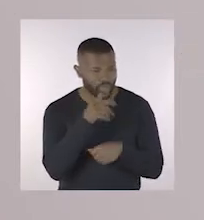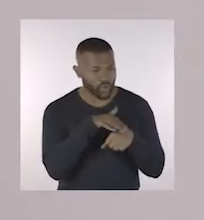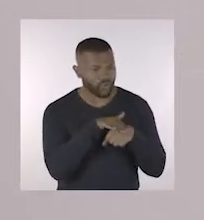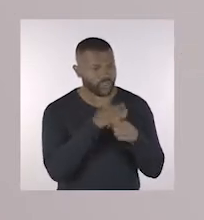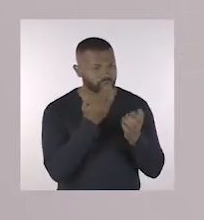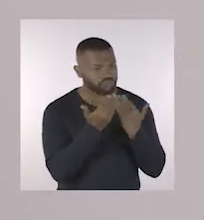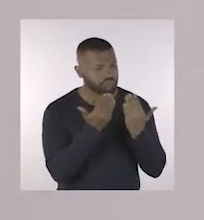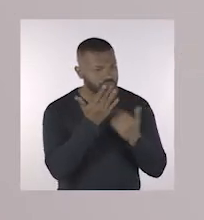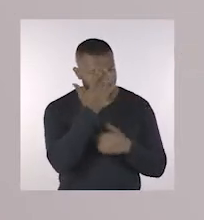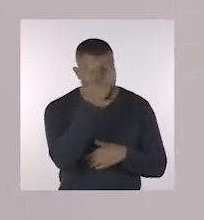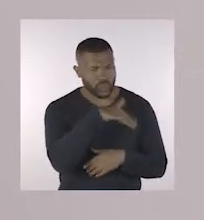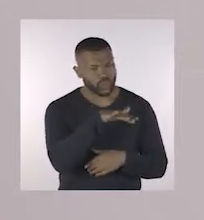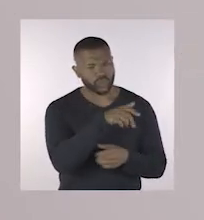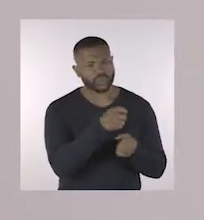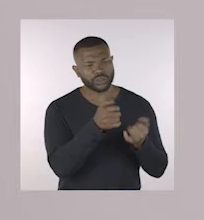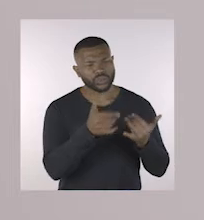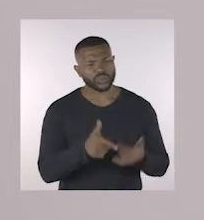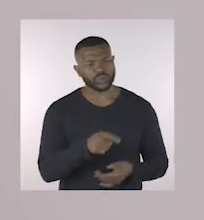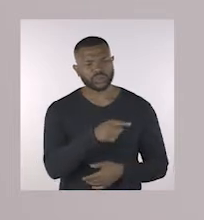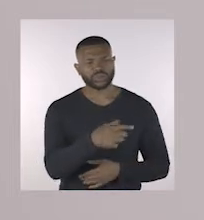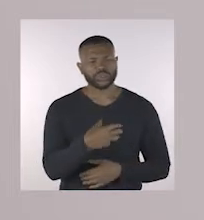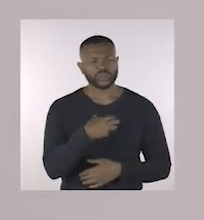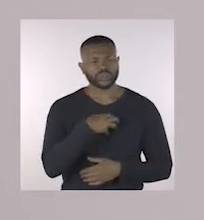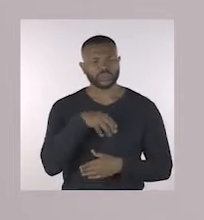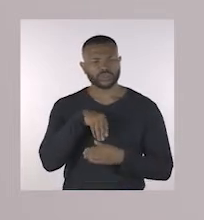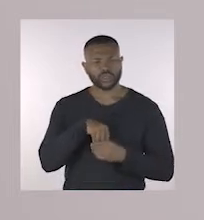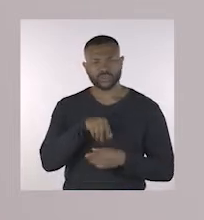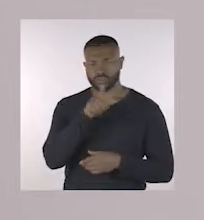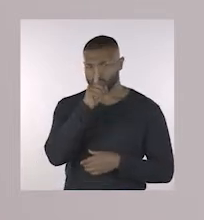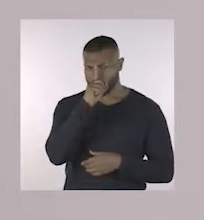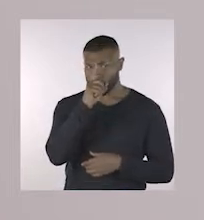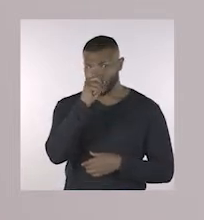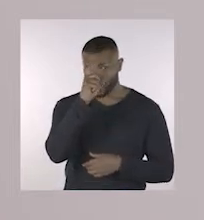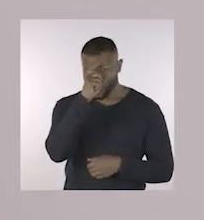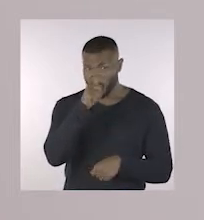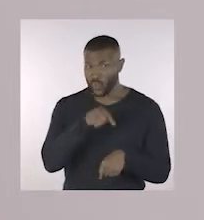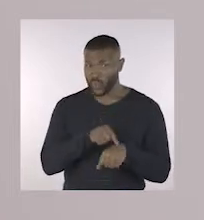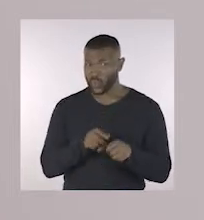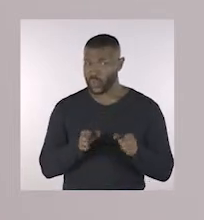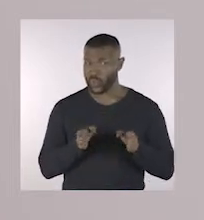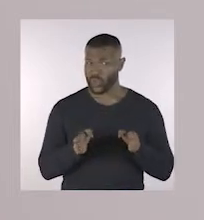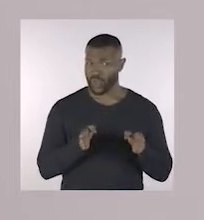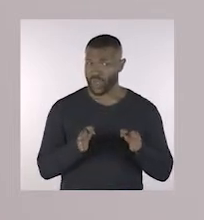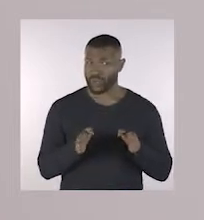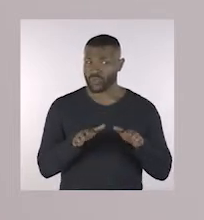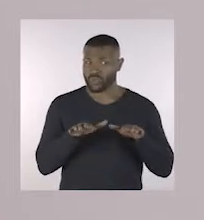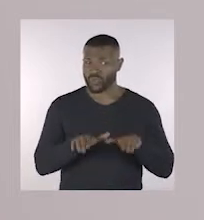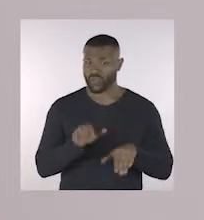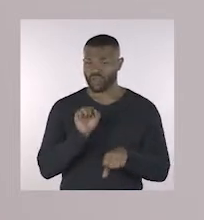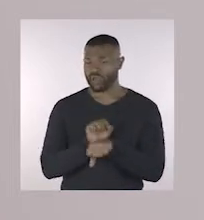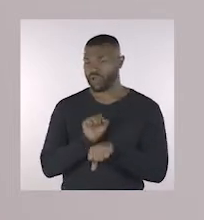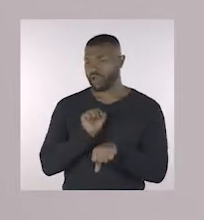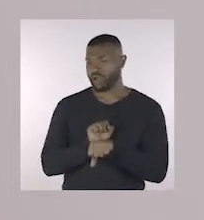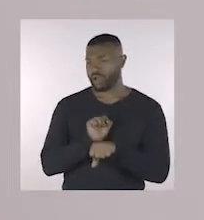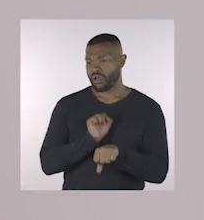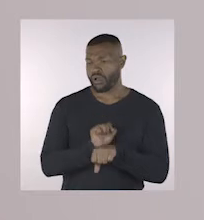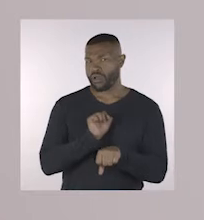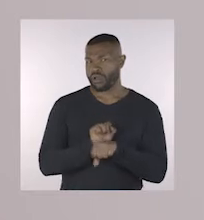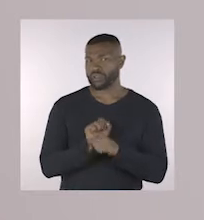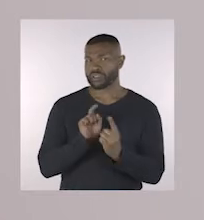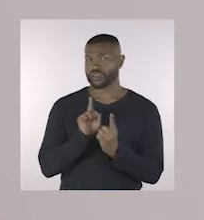aí quando você ouve as pessoas contarem o que elas passarão no hospital o tempo que elas ficam